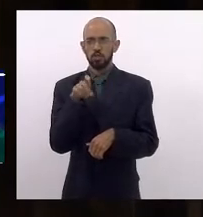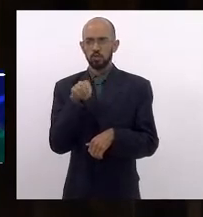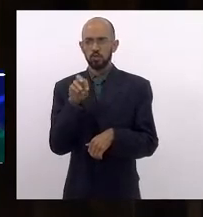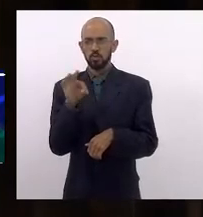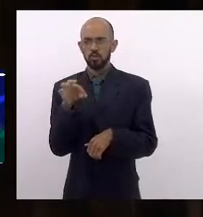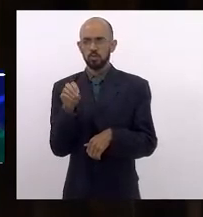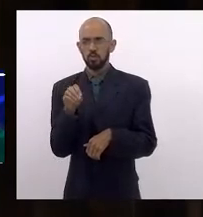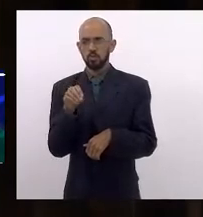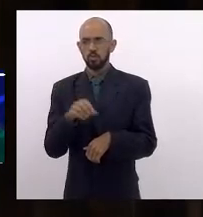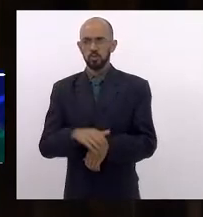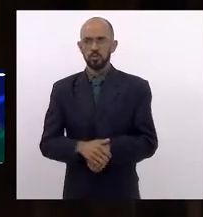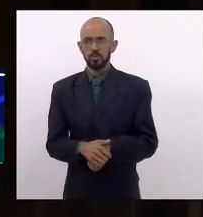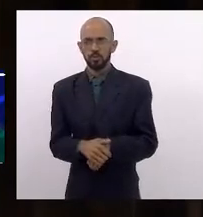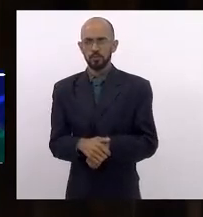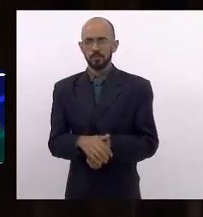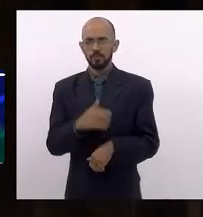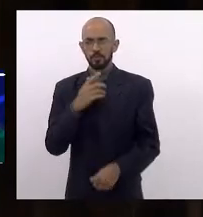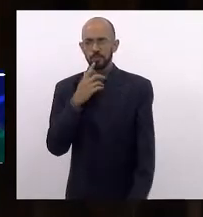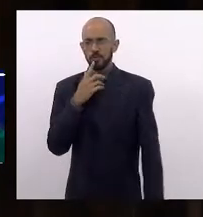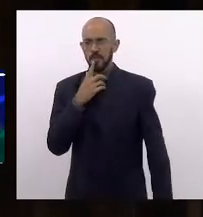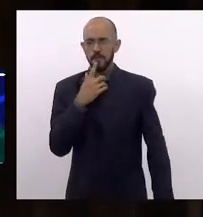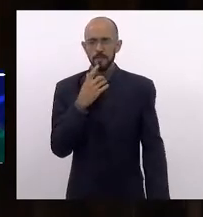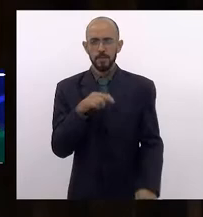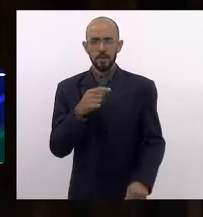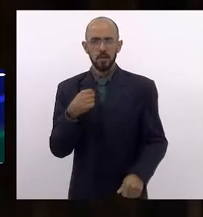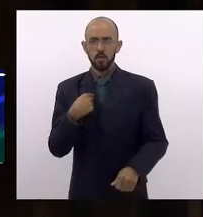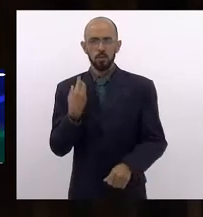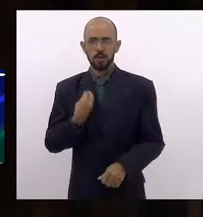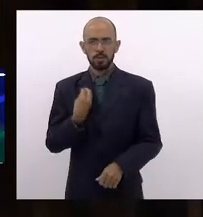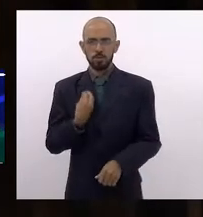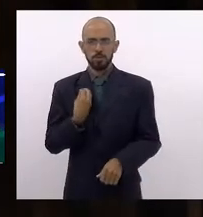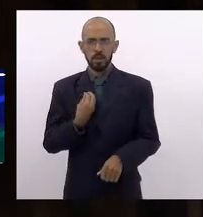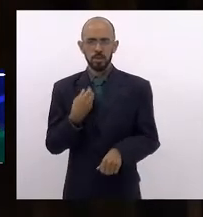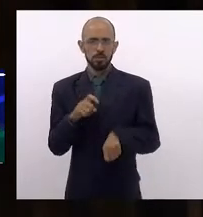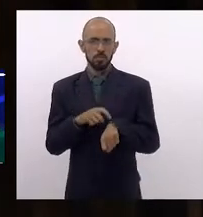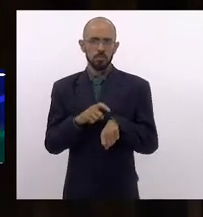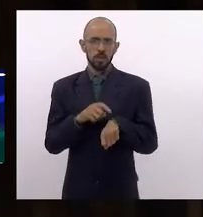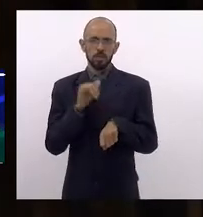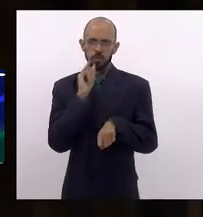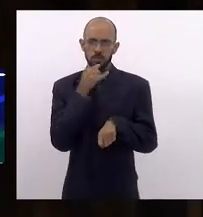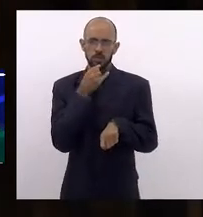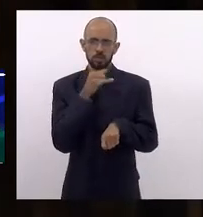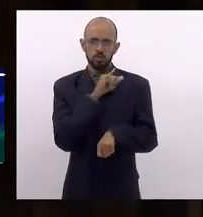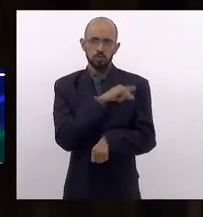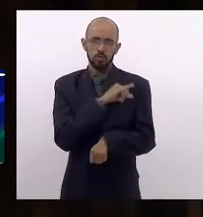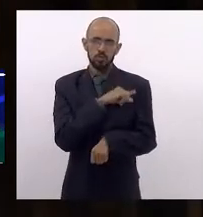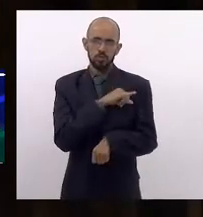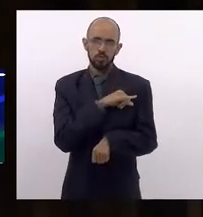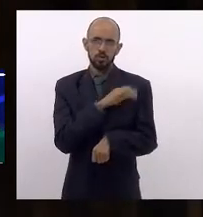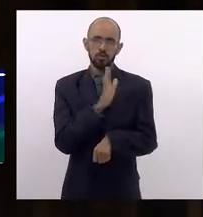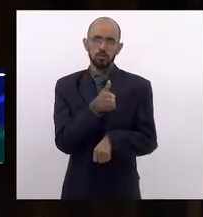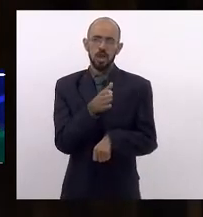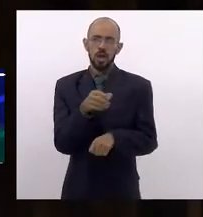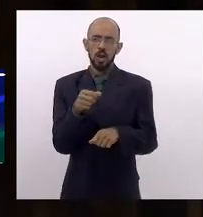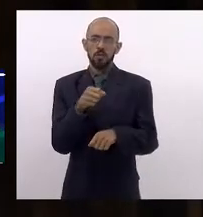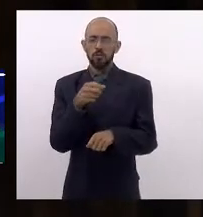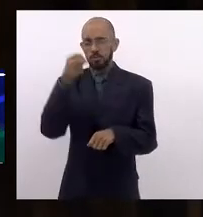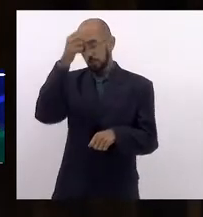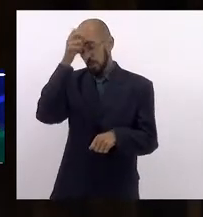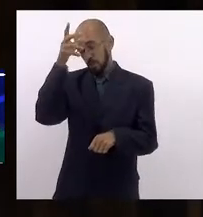desse momento é triste do Rio de Janeiro é eu fiz aqui uma análise Eu já fui Prefeito